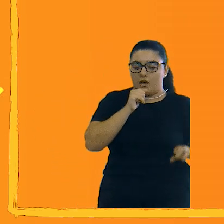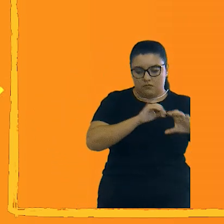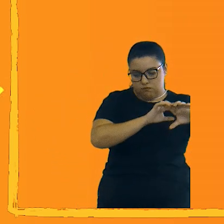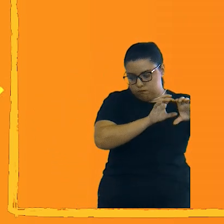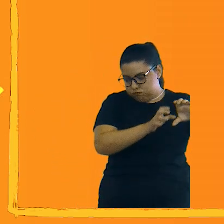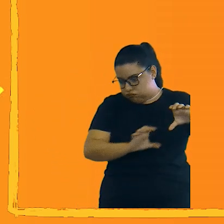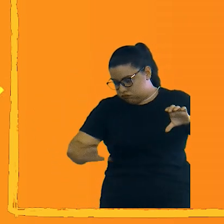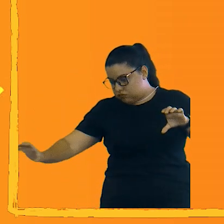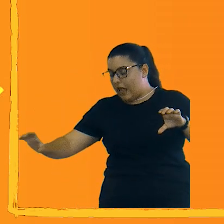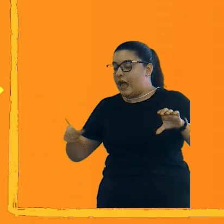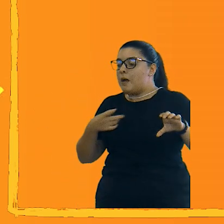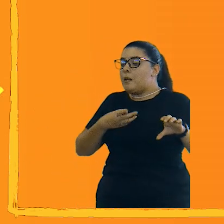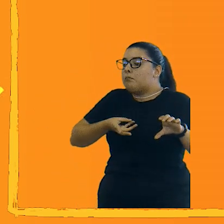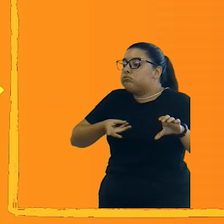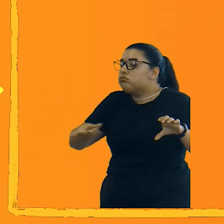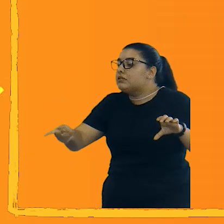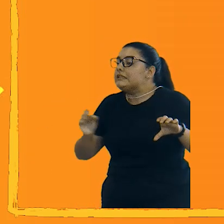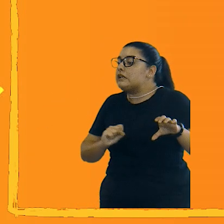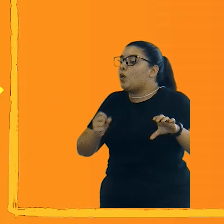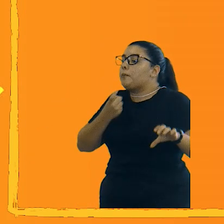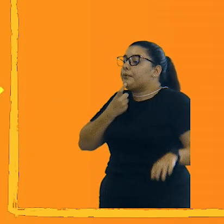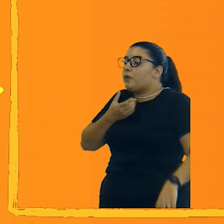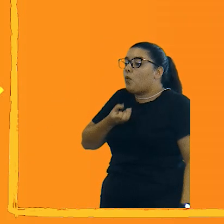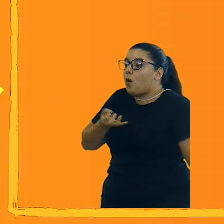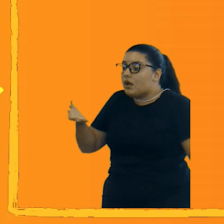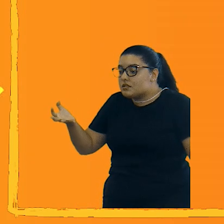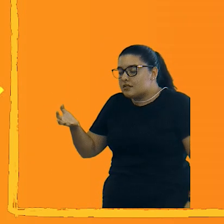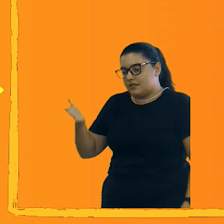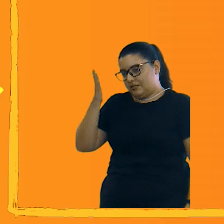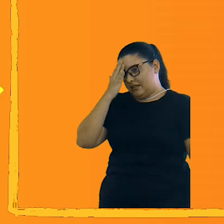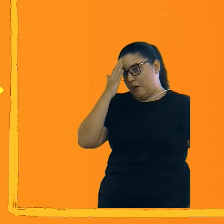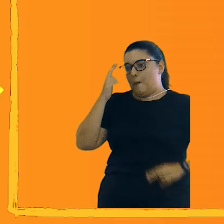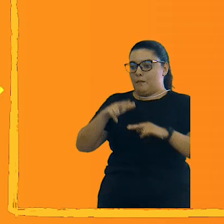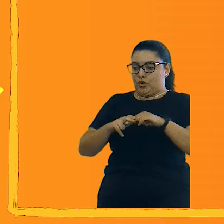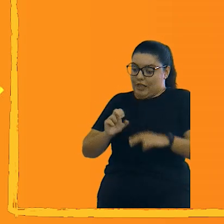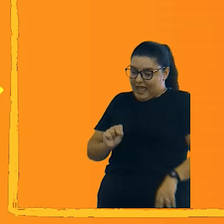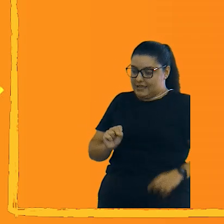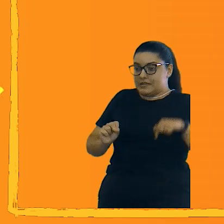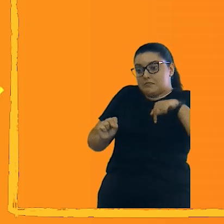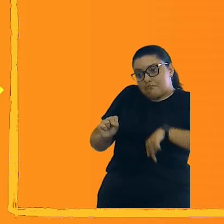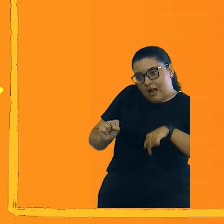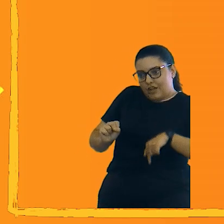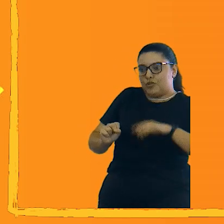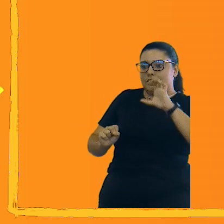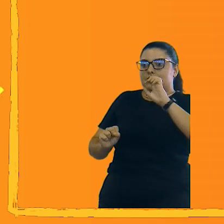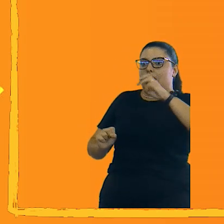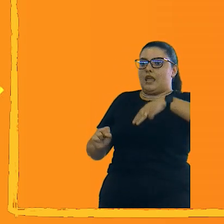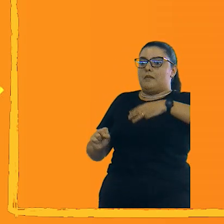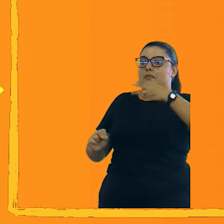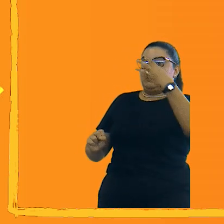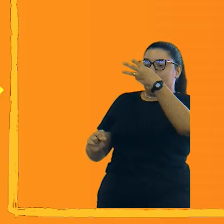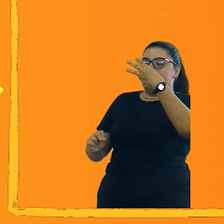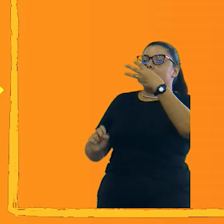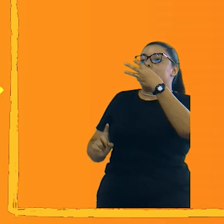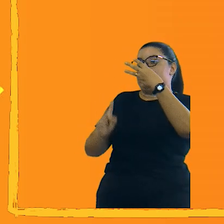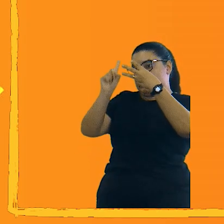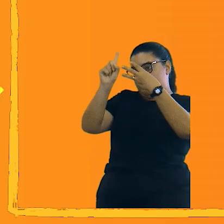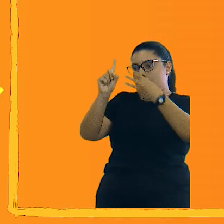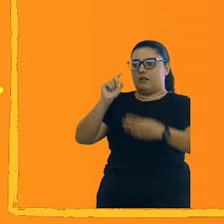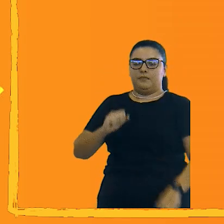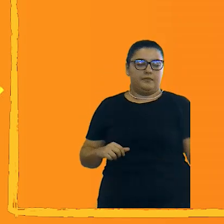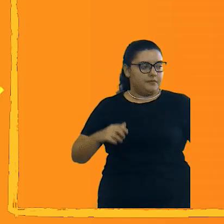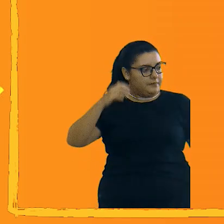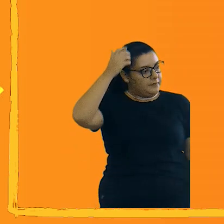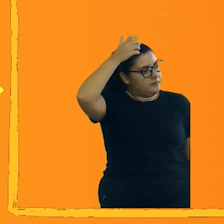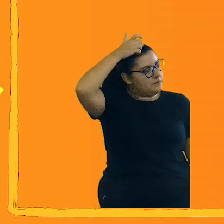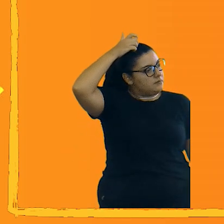PR entender ó outra coisa gente outra coisa vou dar uma pausinha aqui rapidinho levanta